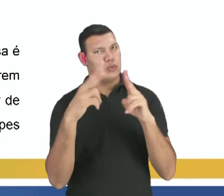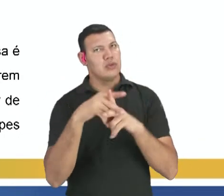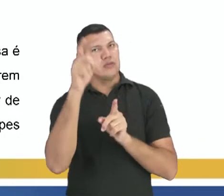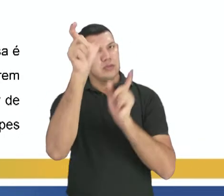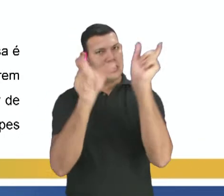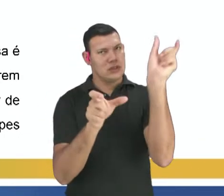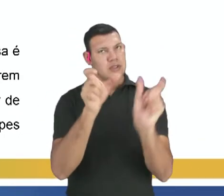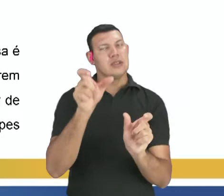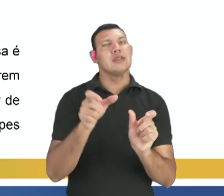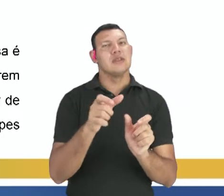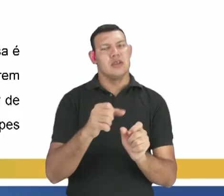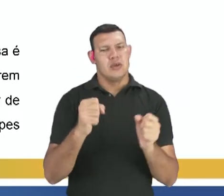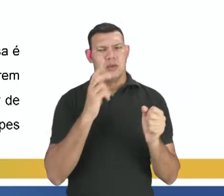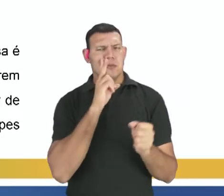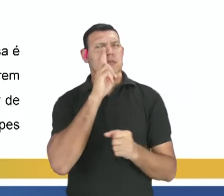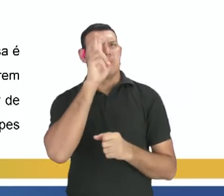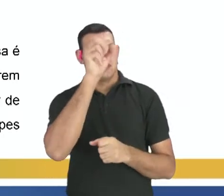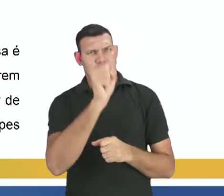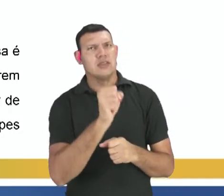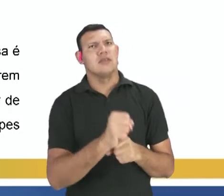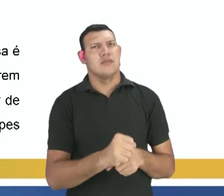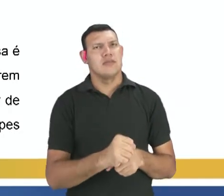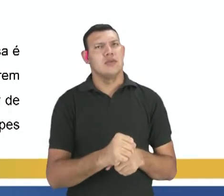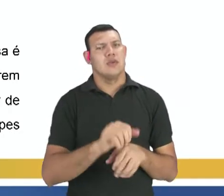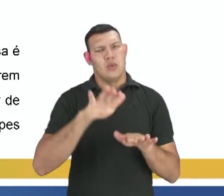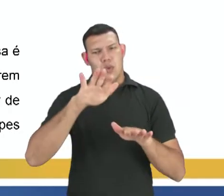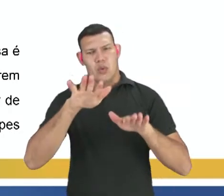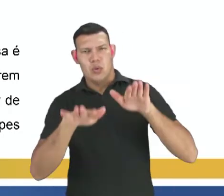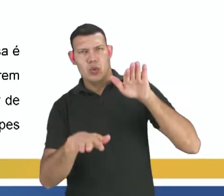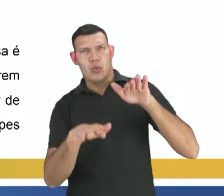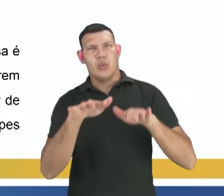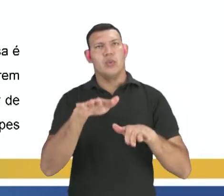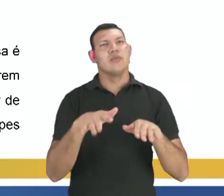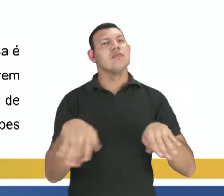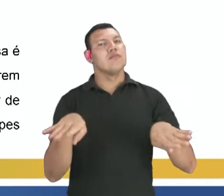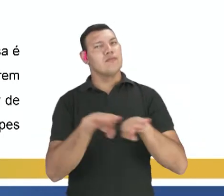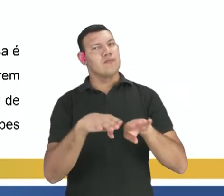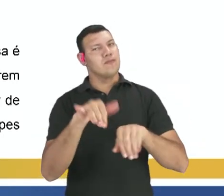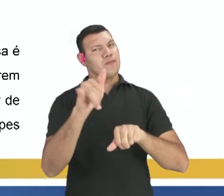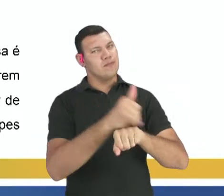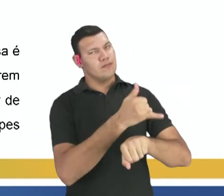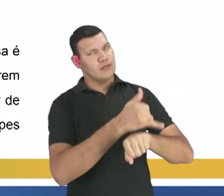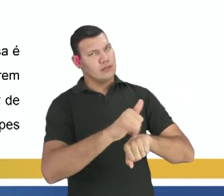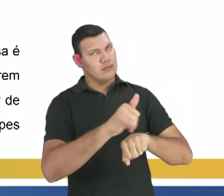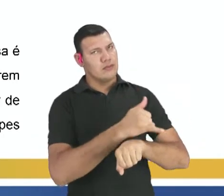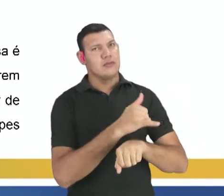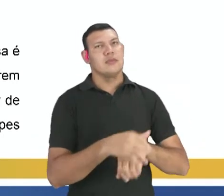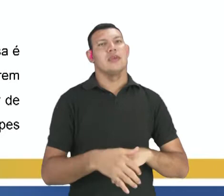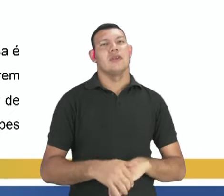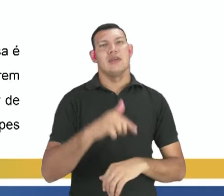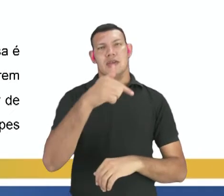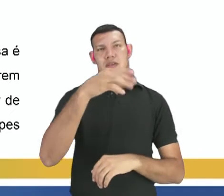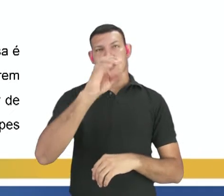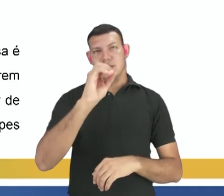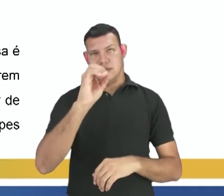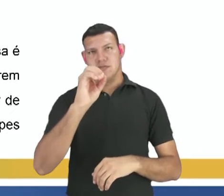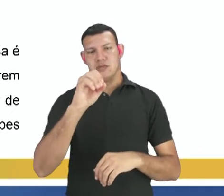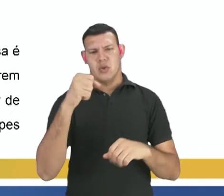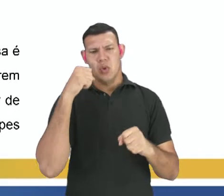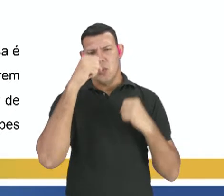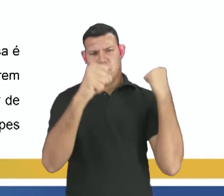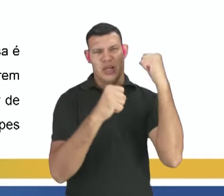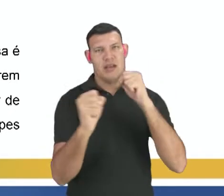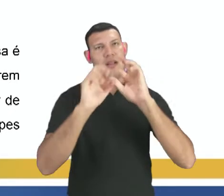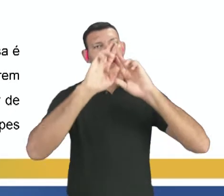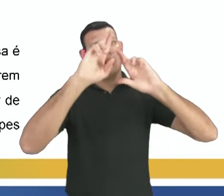pessoa extremamente forte e tem um ótimo equilíbrio e muita técnica. São 70 golpes diferentes no